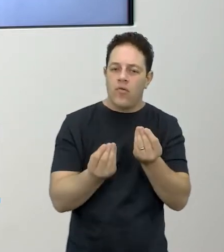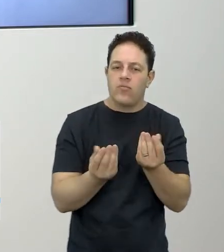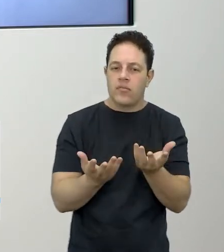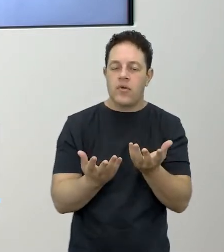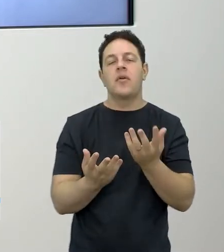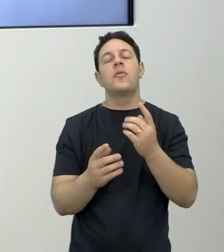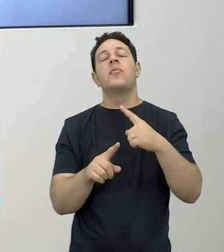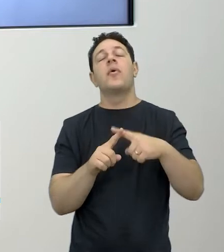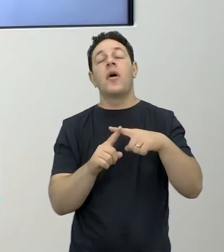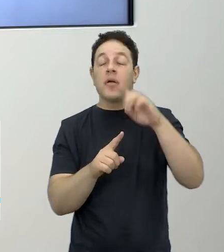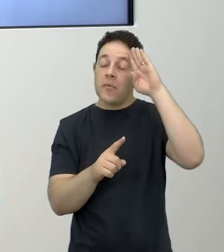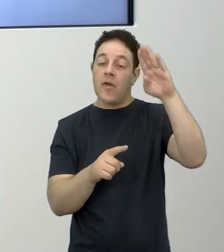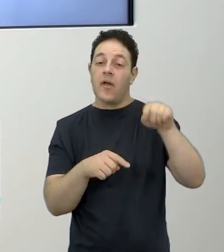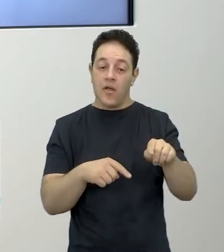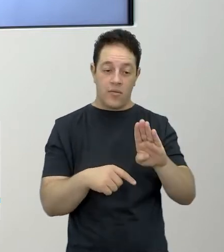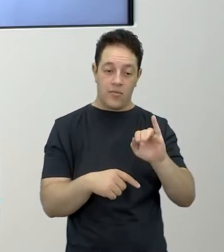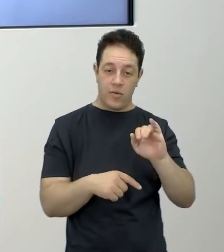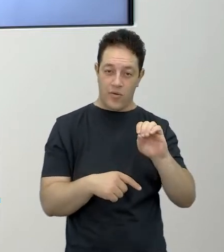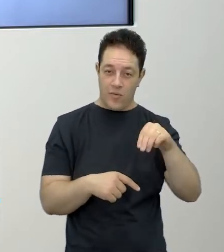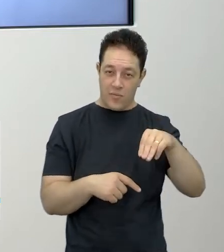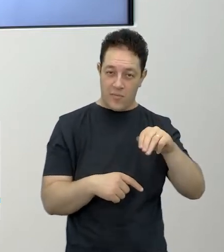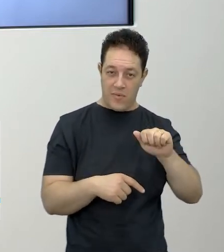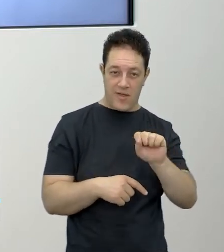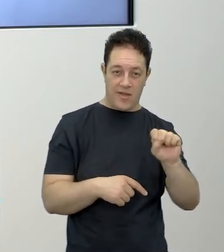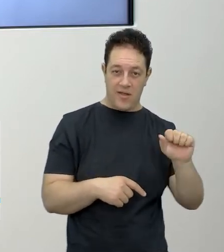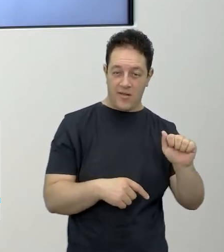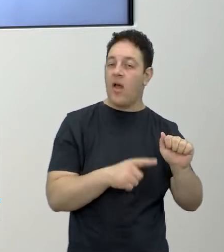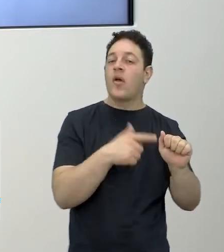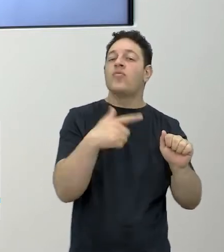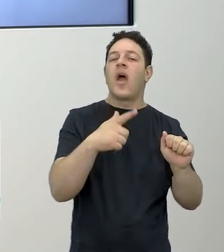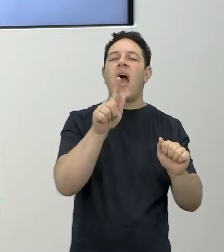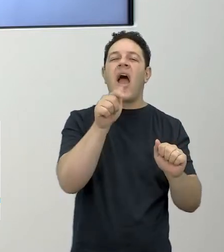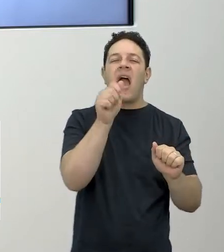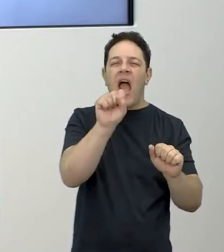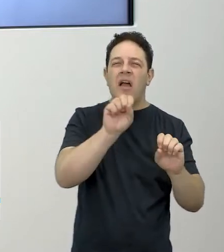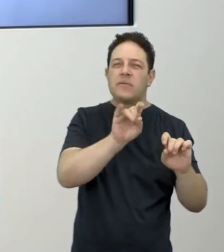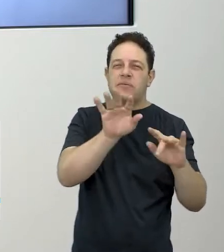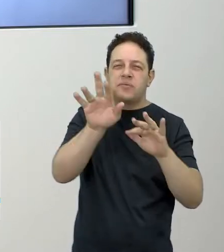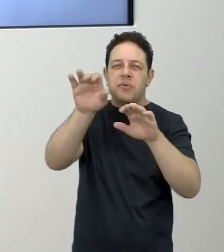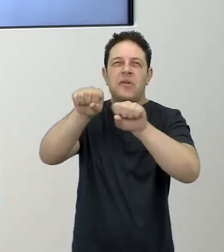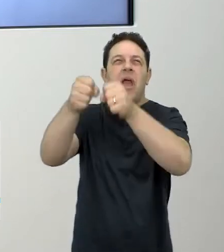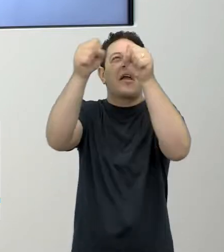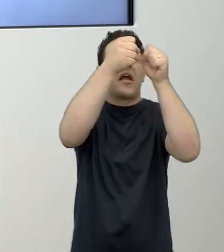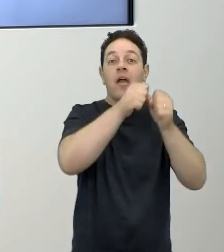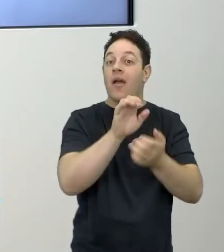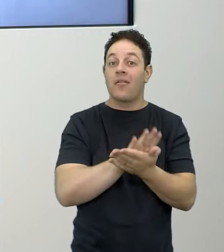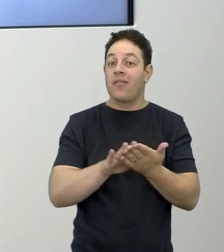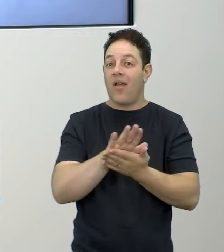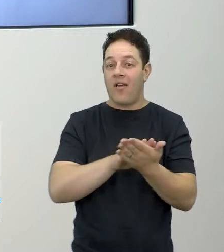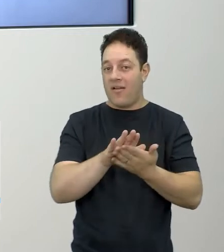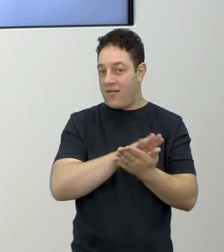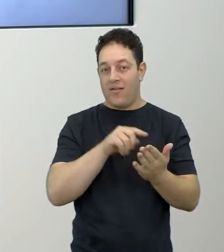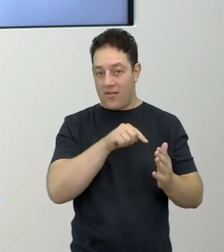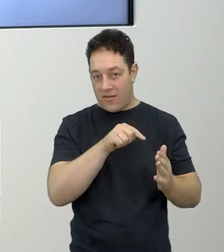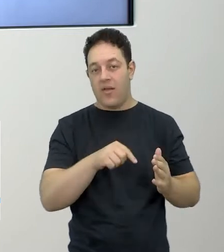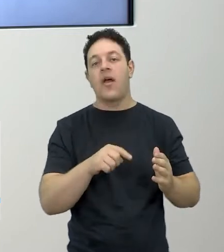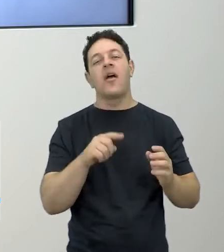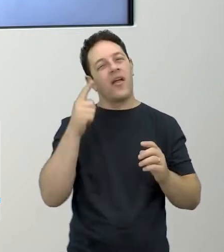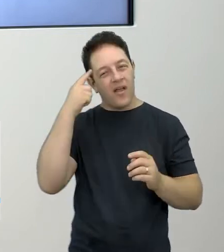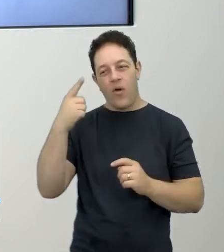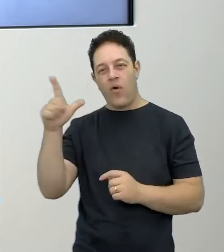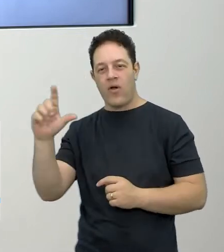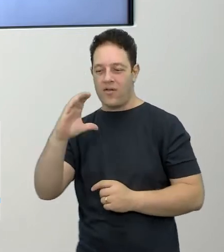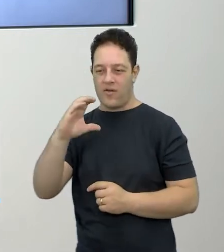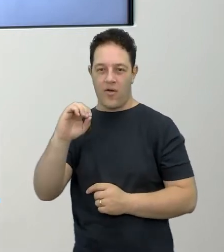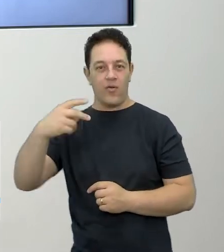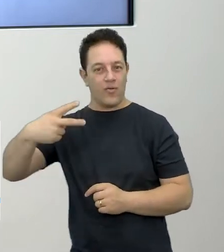um dos motivos é que ela não contribui com a emissão de gases que agravam o efeito estufa, como o CO2.